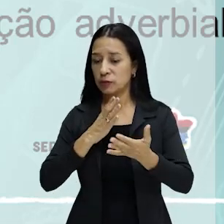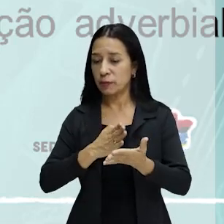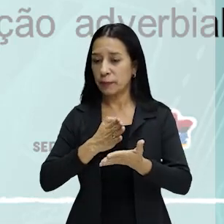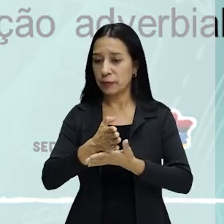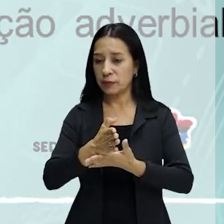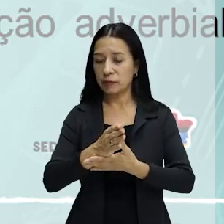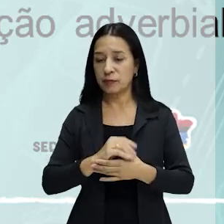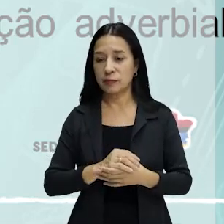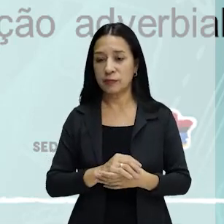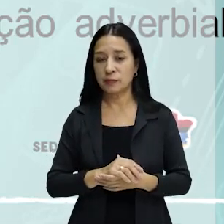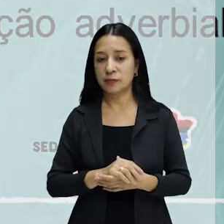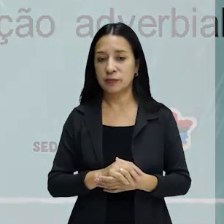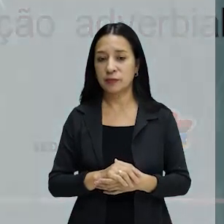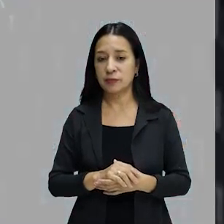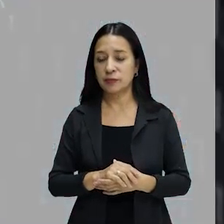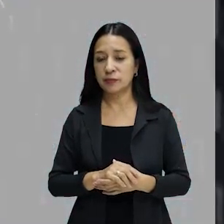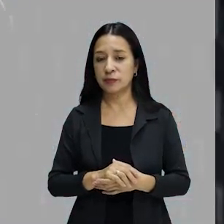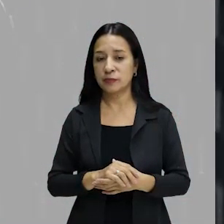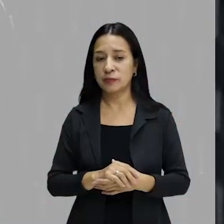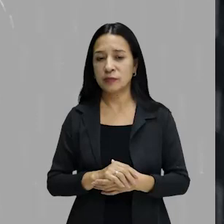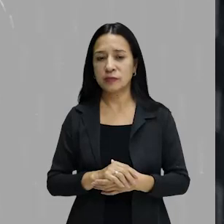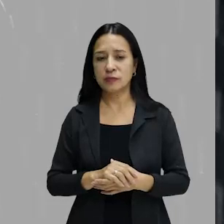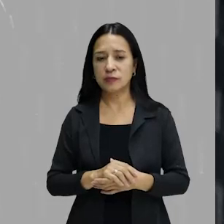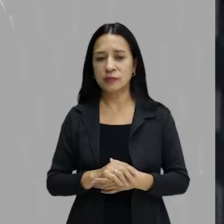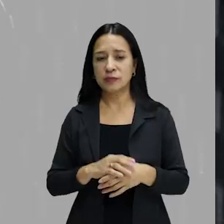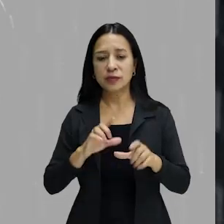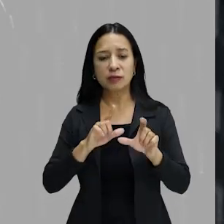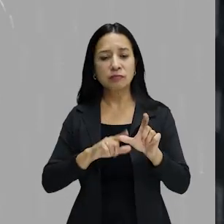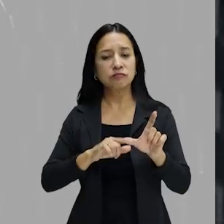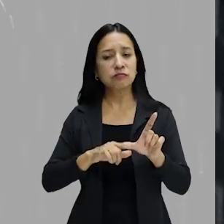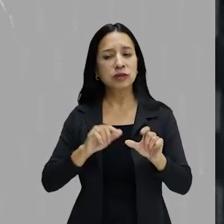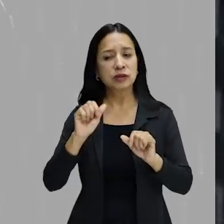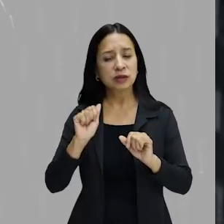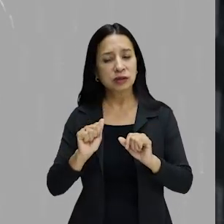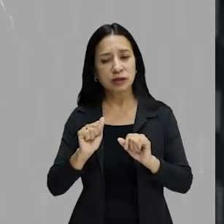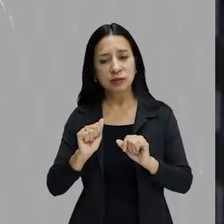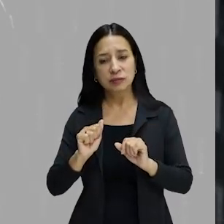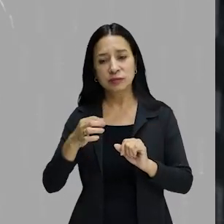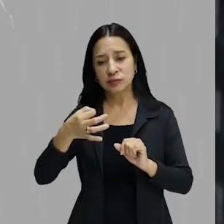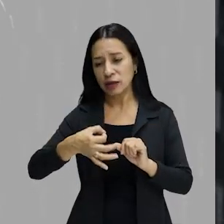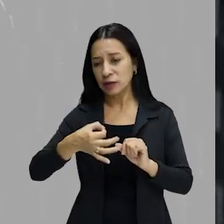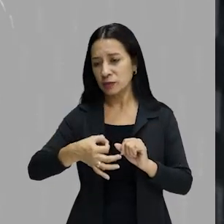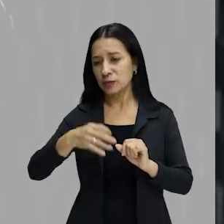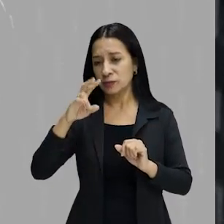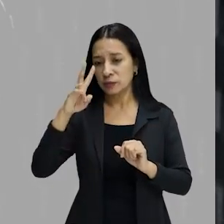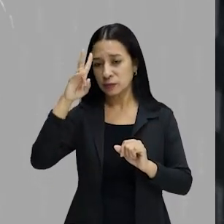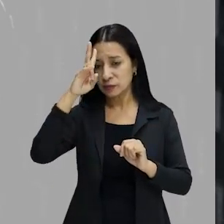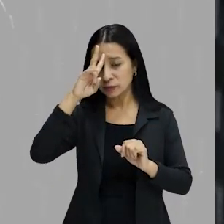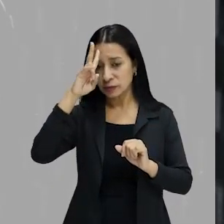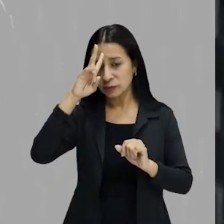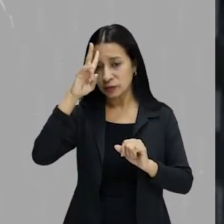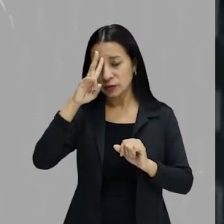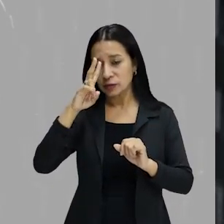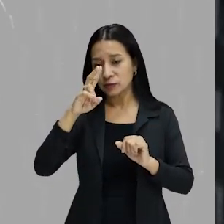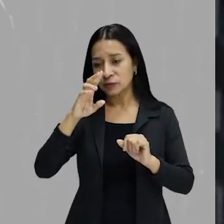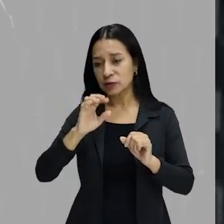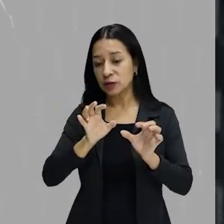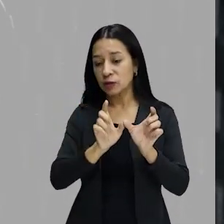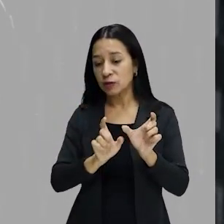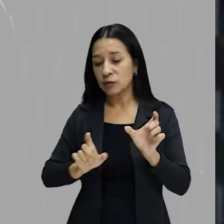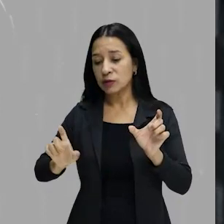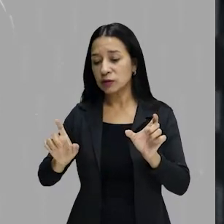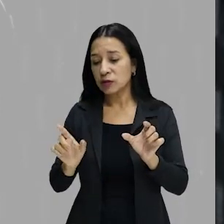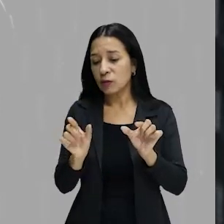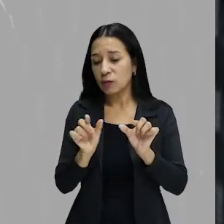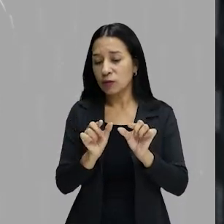Aqui está dizendo que é uma oração adverbial reduzida de particípio. Lembrando que oração reduzida é aquela que vai apresentar o